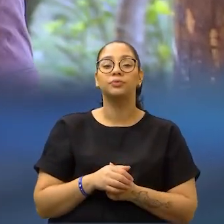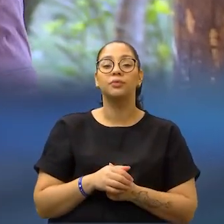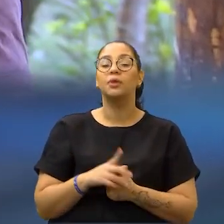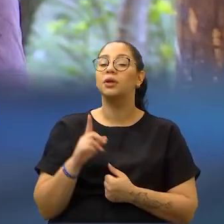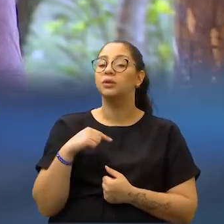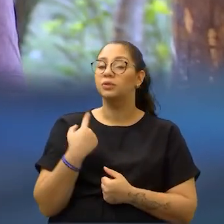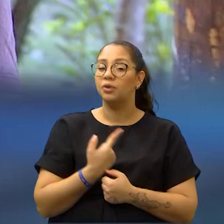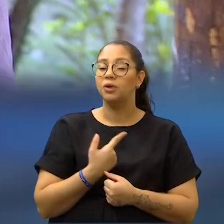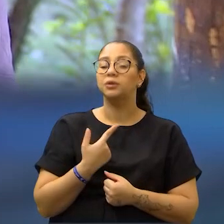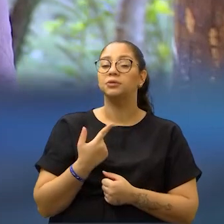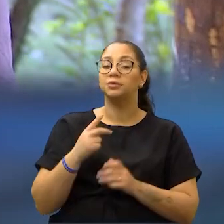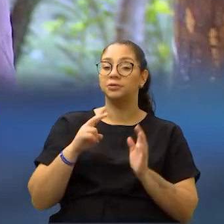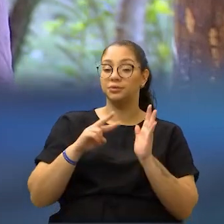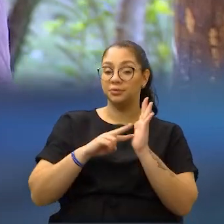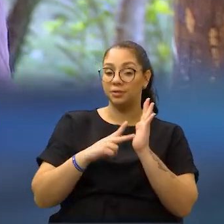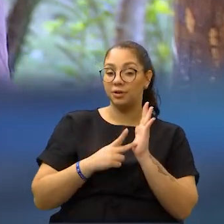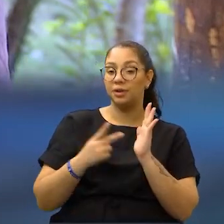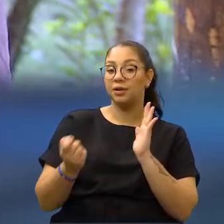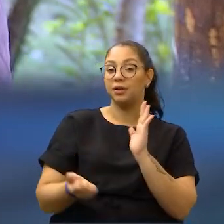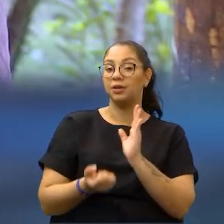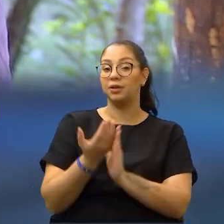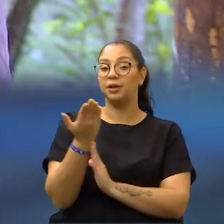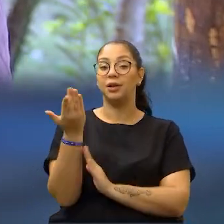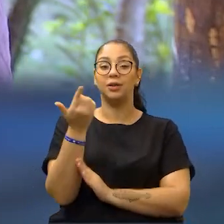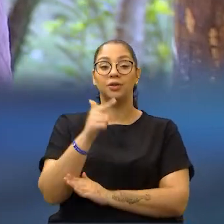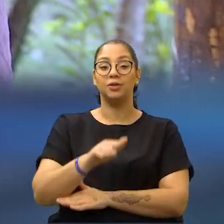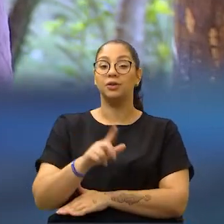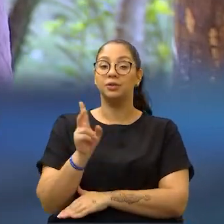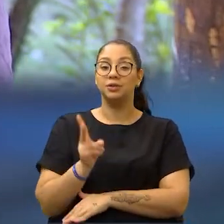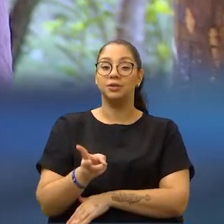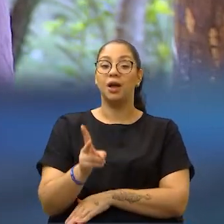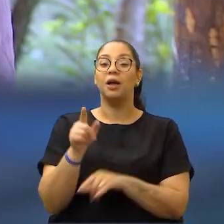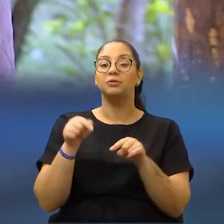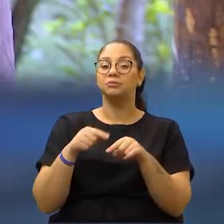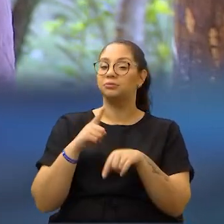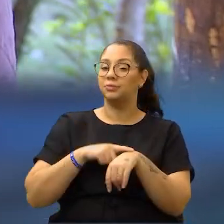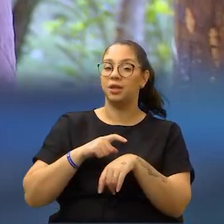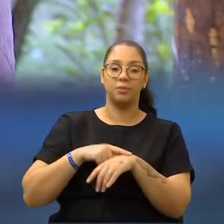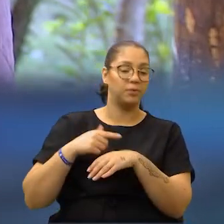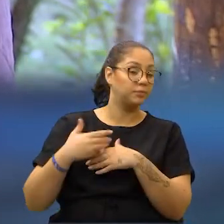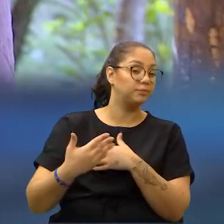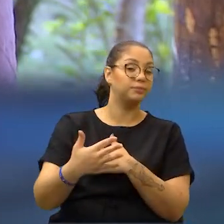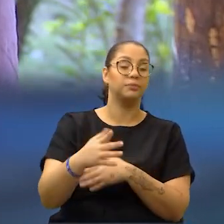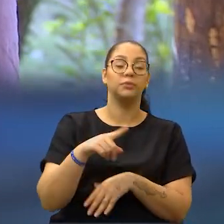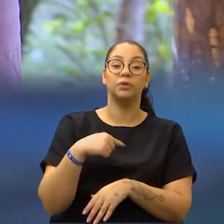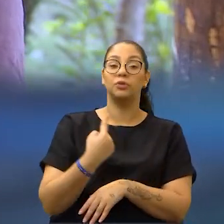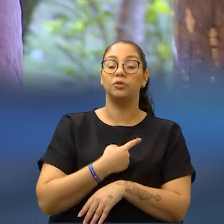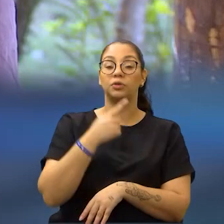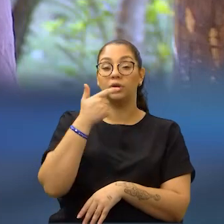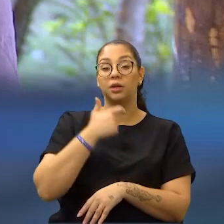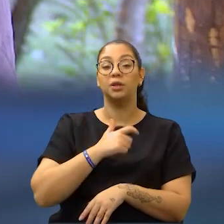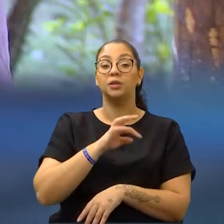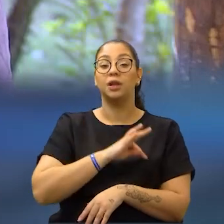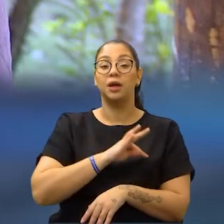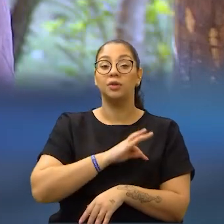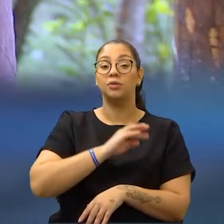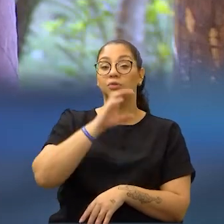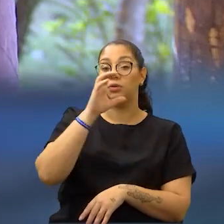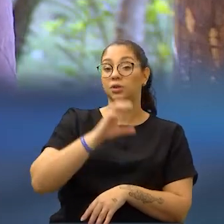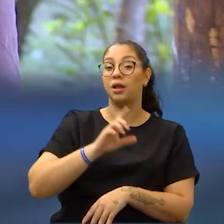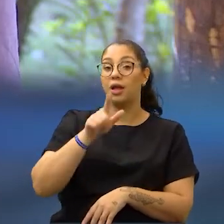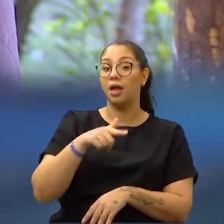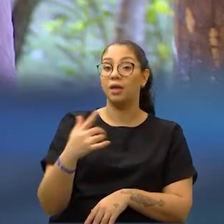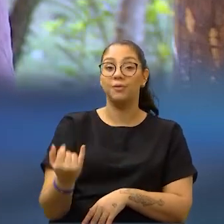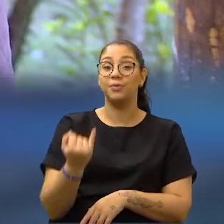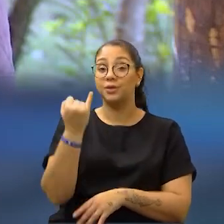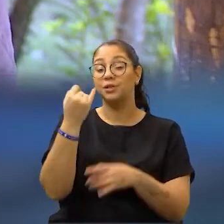né? A gente vem fazendo essa ressignificação todo o tempo. Aqui no Instituto, para nós que somos técnicos